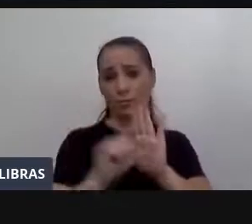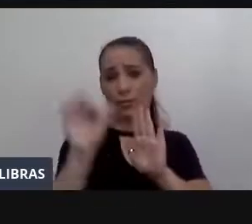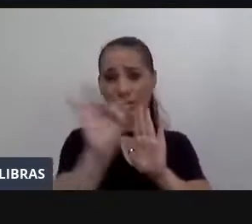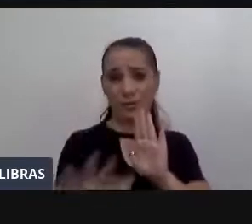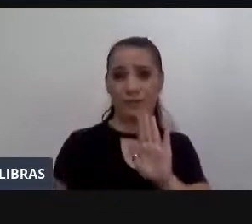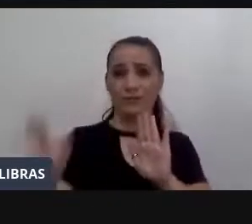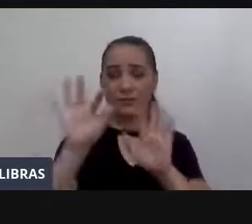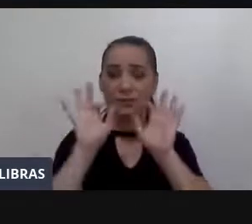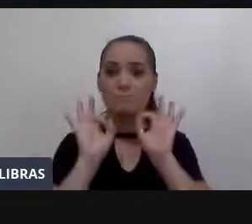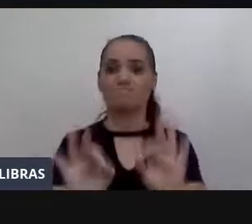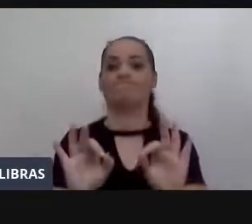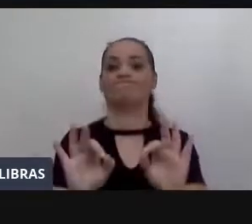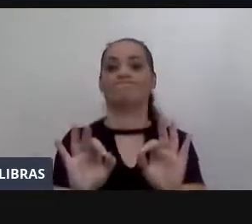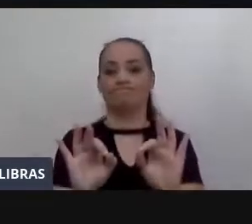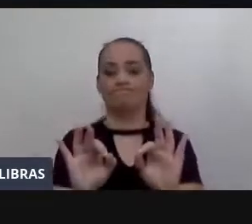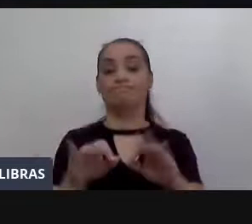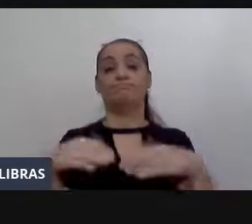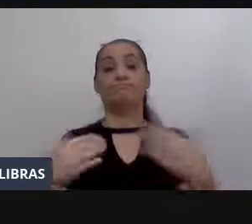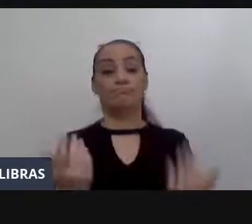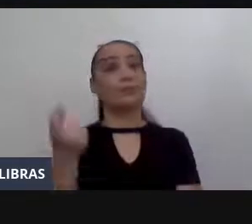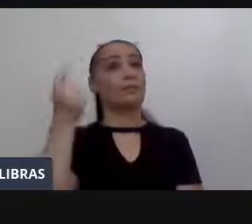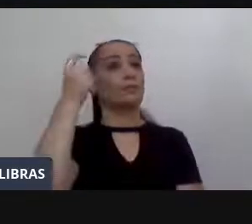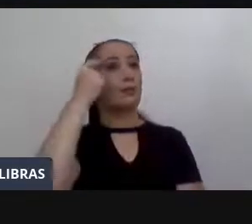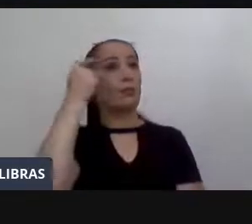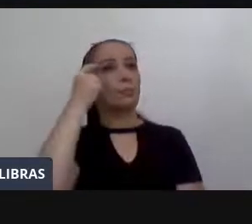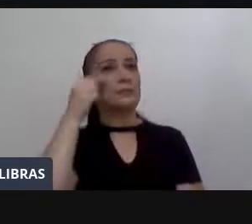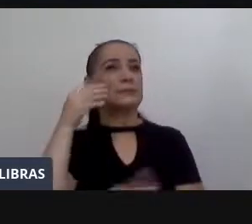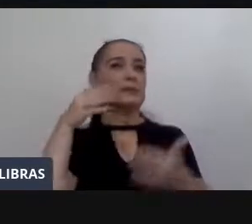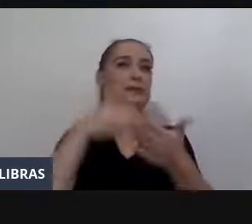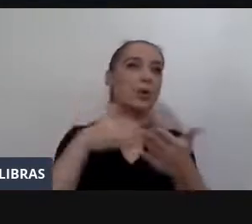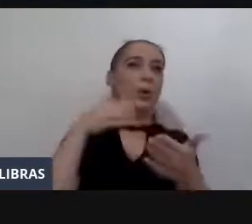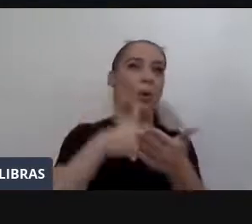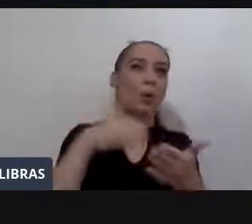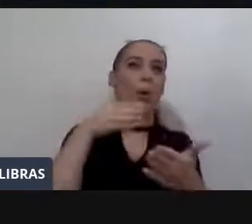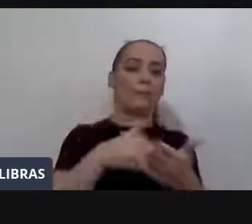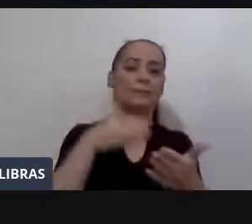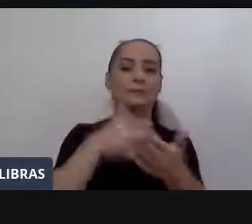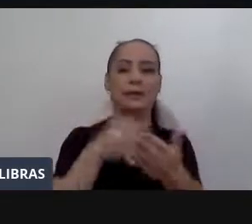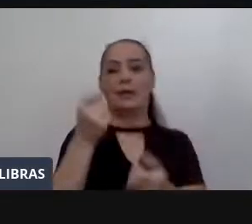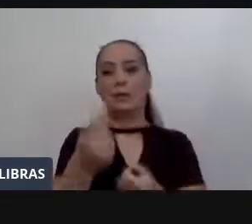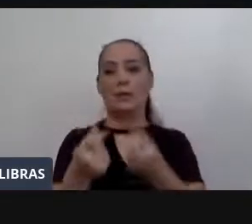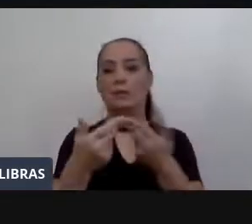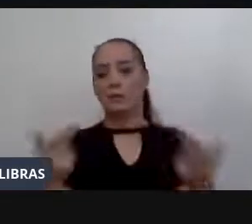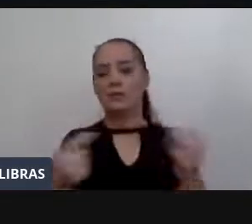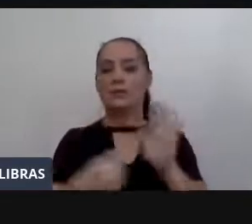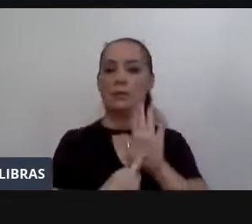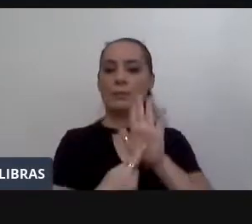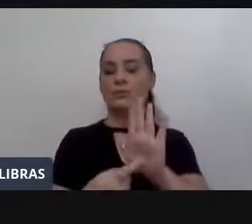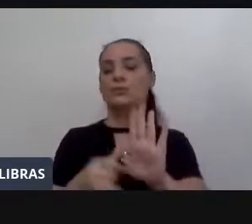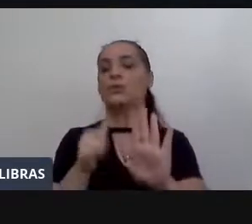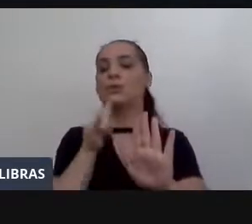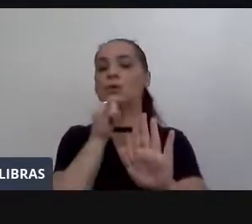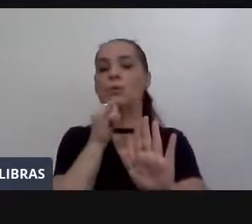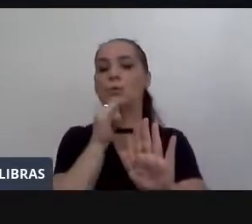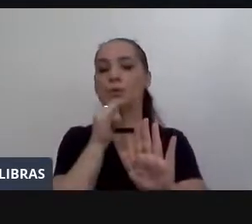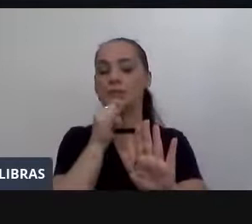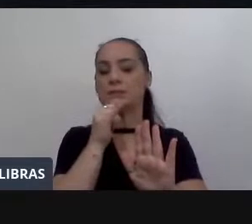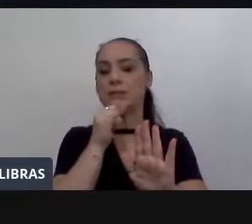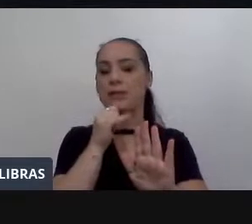Então, pensando, alguns entraves e obstáculos já foram apresentados, por exemplo, a tradução juramentada, que